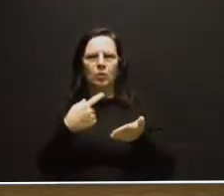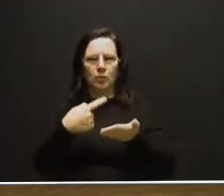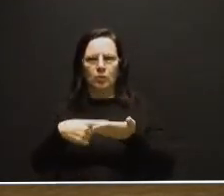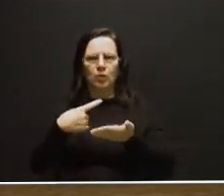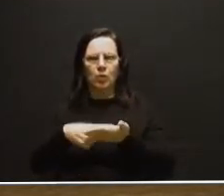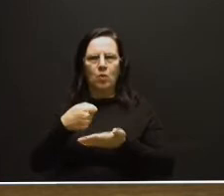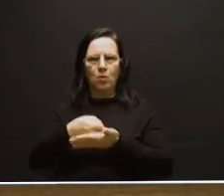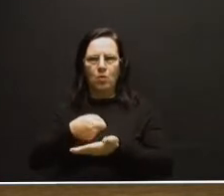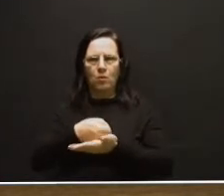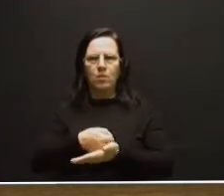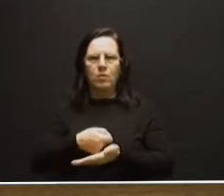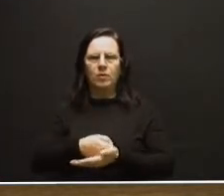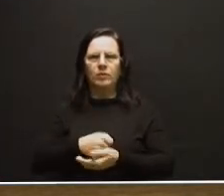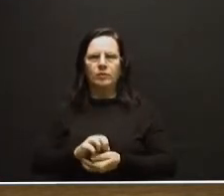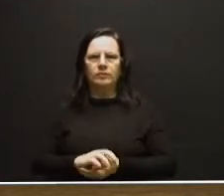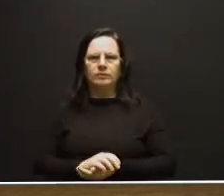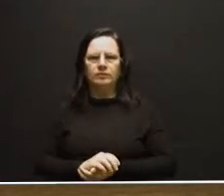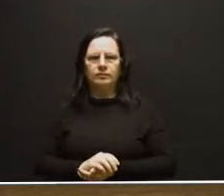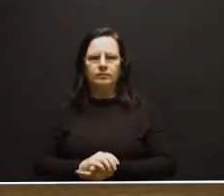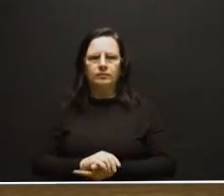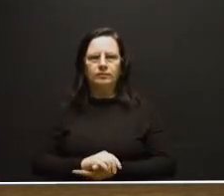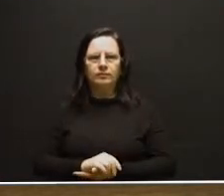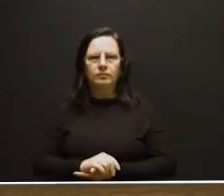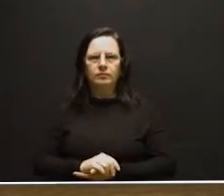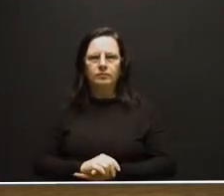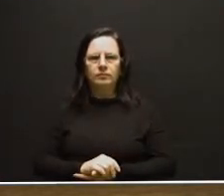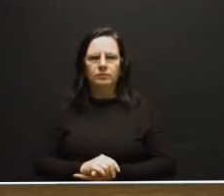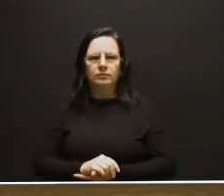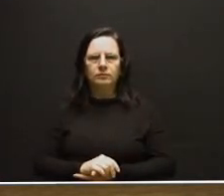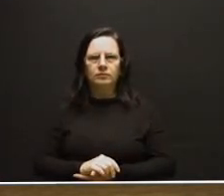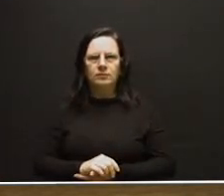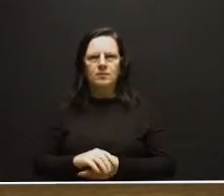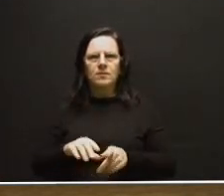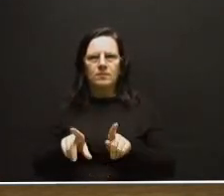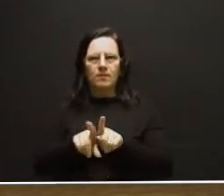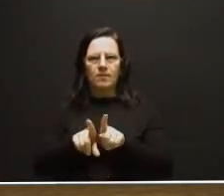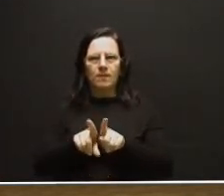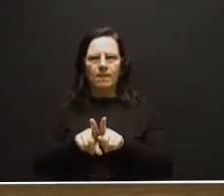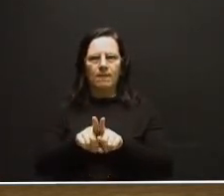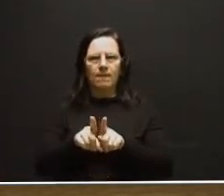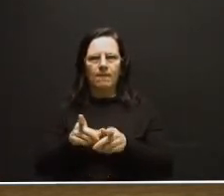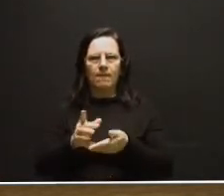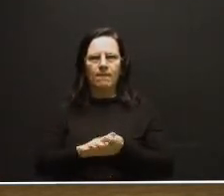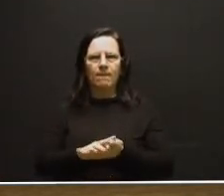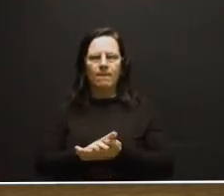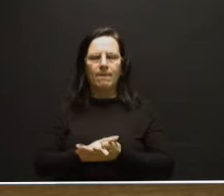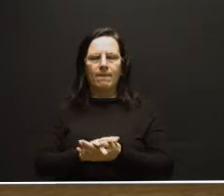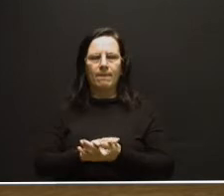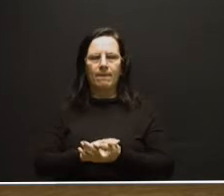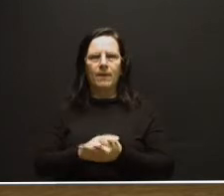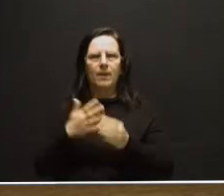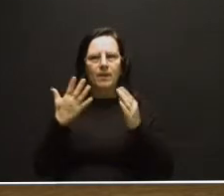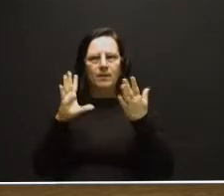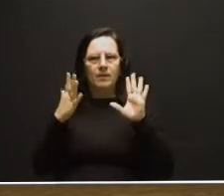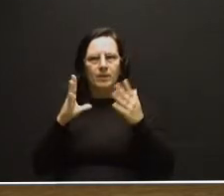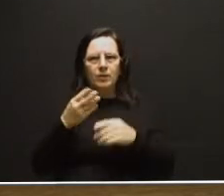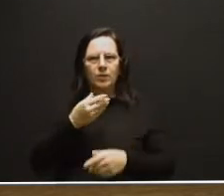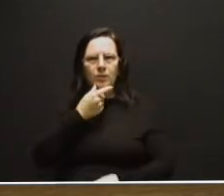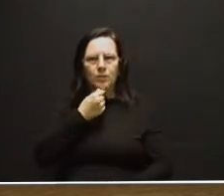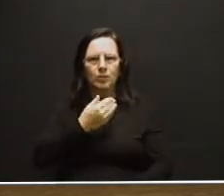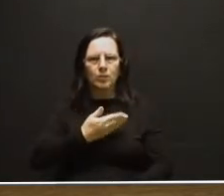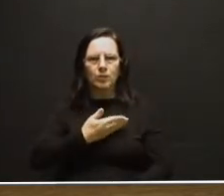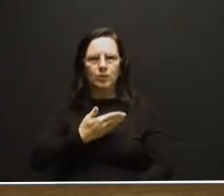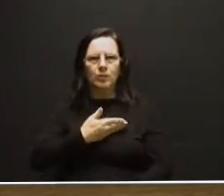cobrar e vamos continuar cobrando e eu quero deixar aqui na minha saída na última fala parabenizar meu amigo